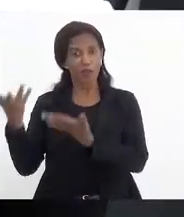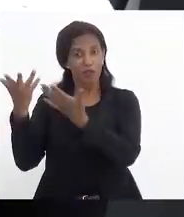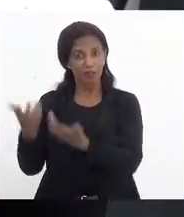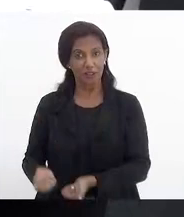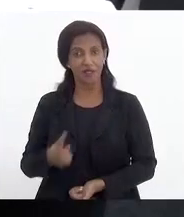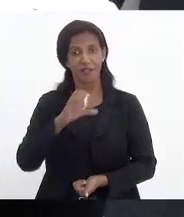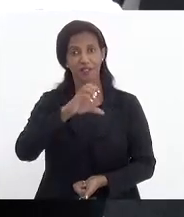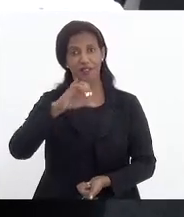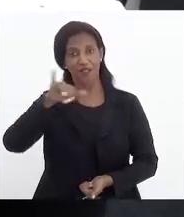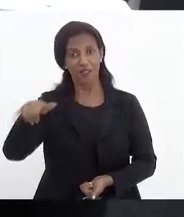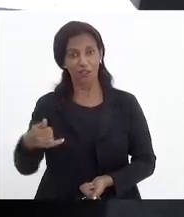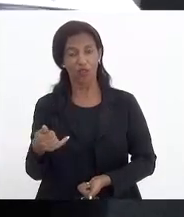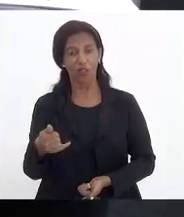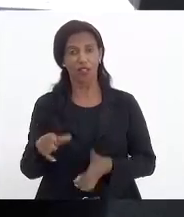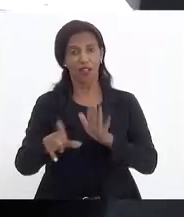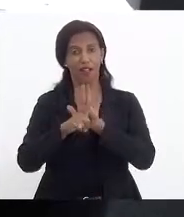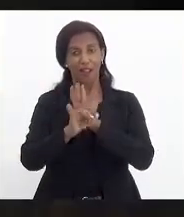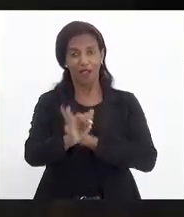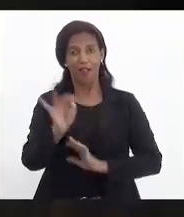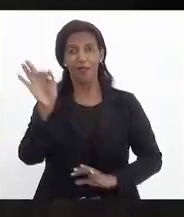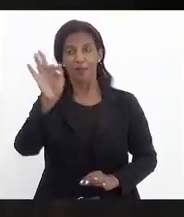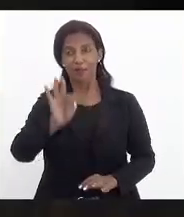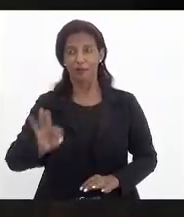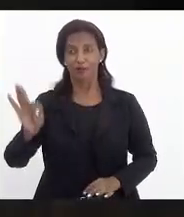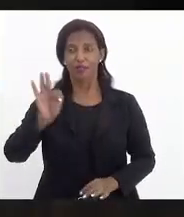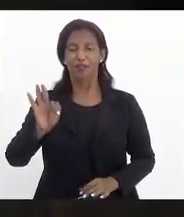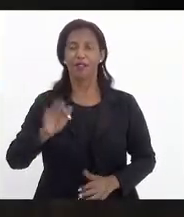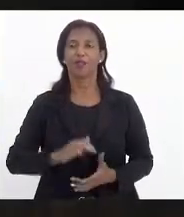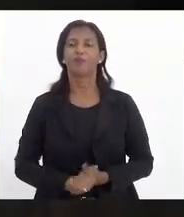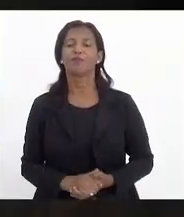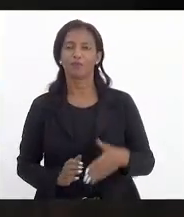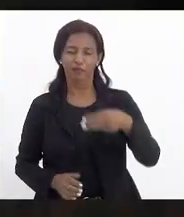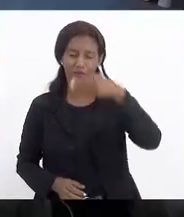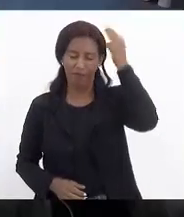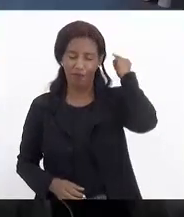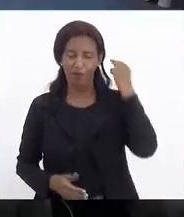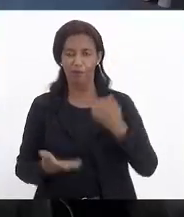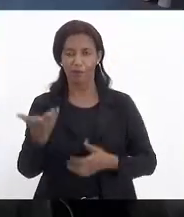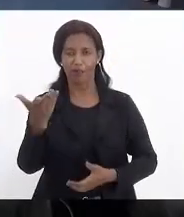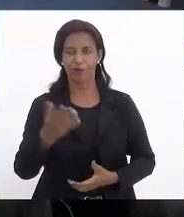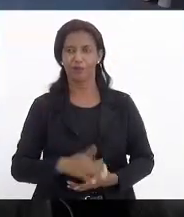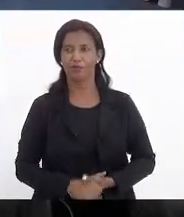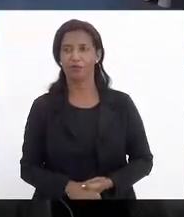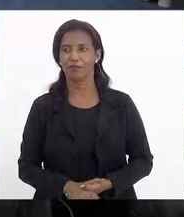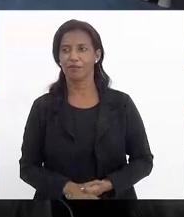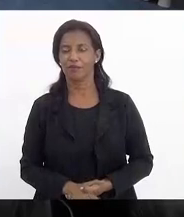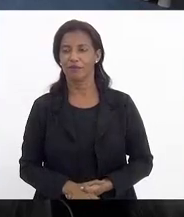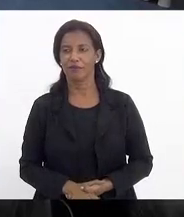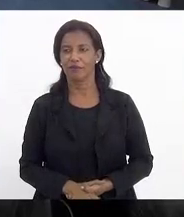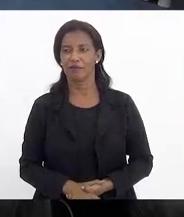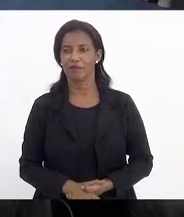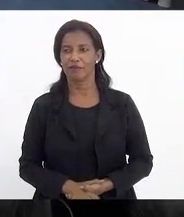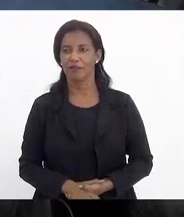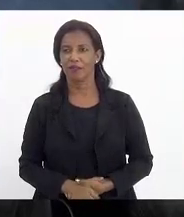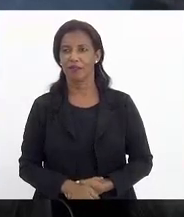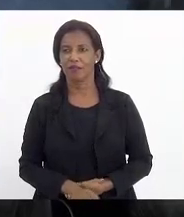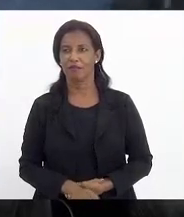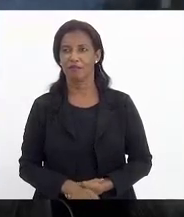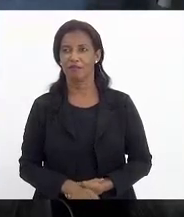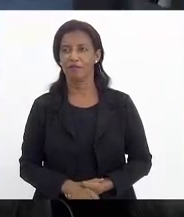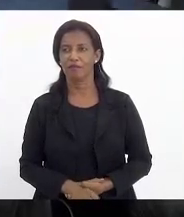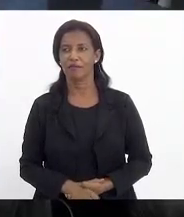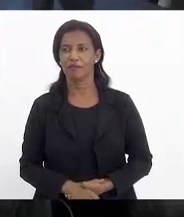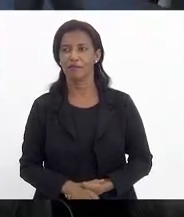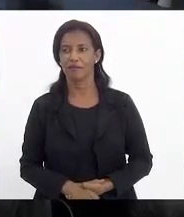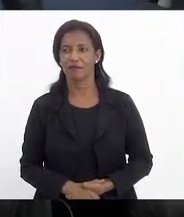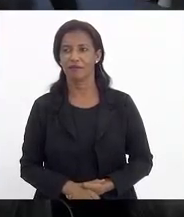a lei complementar federal. Deputado Márcio Pacheco. É porque eu estou